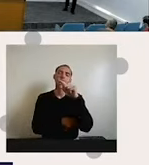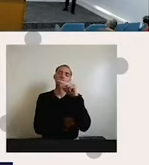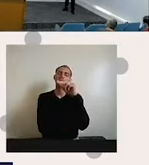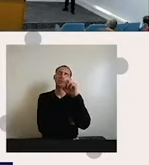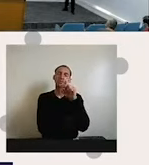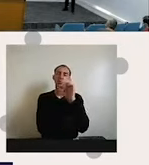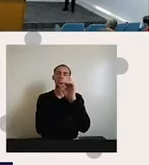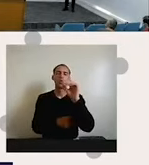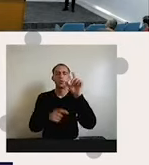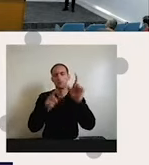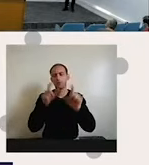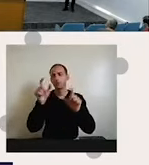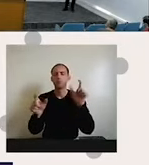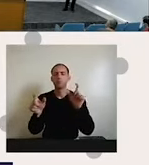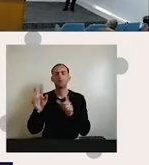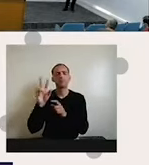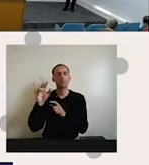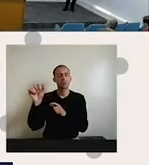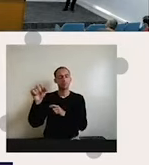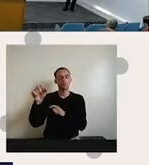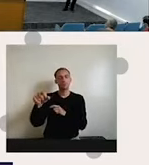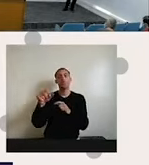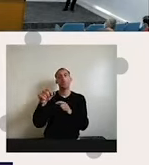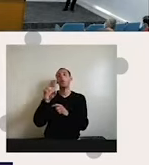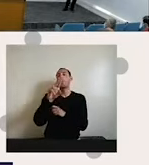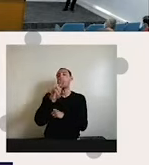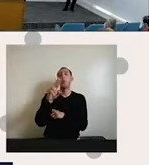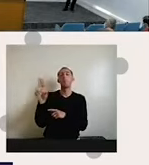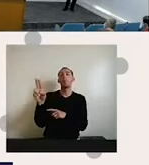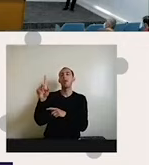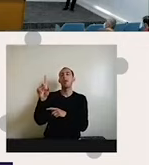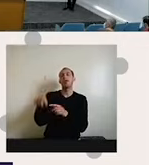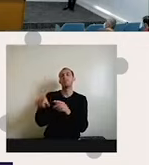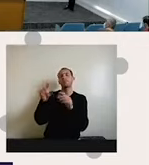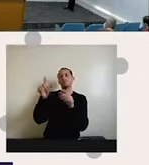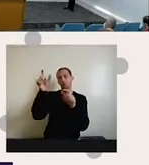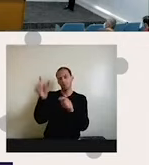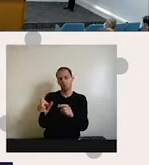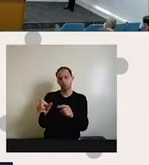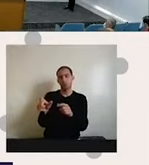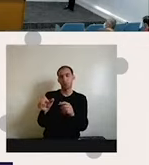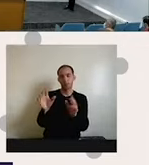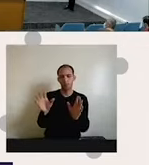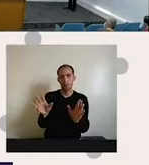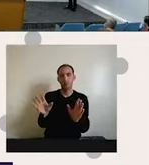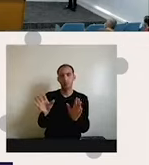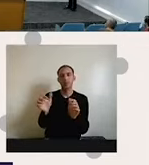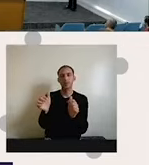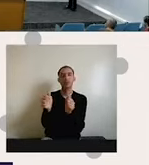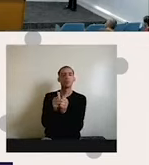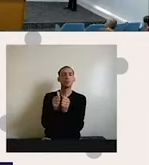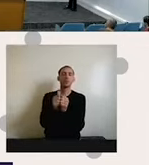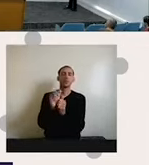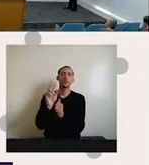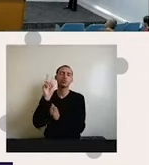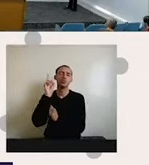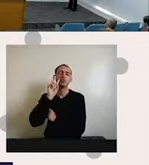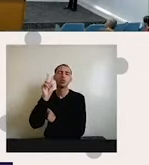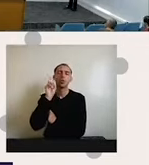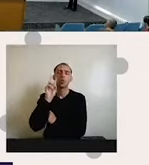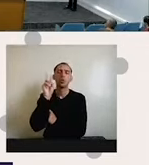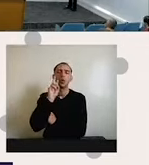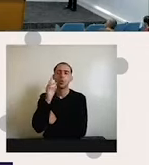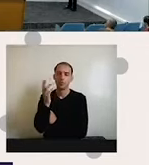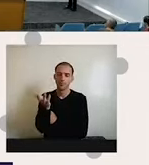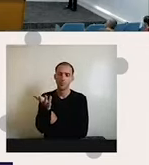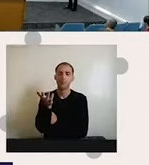forem apresentados para se estabelecer o benefício acidentário pelo nexo individual. Se a gente colocar que não é